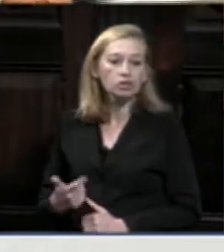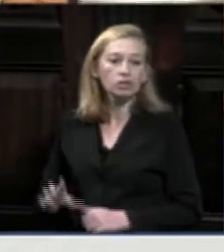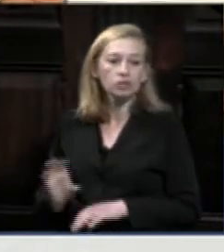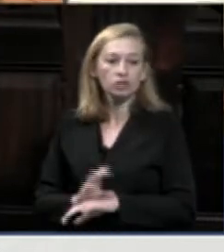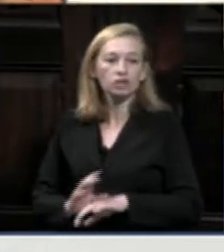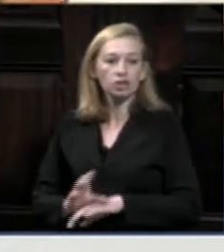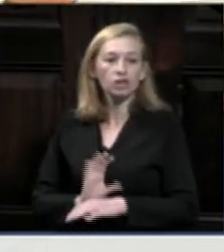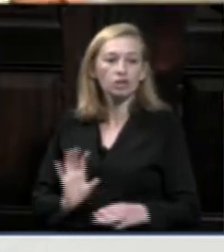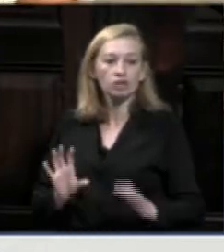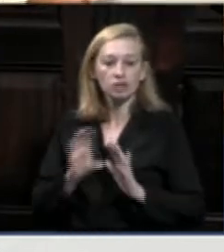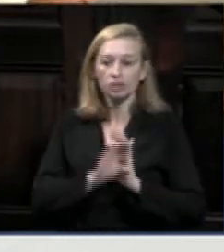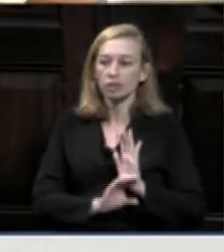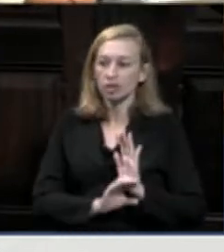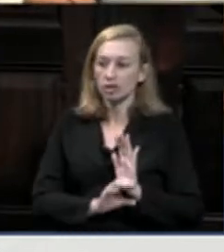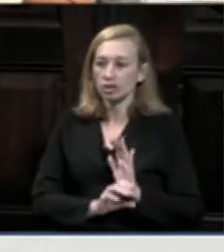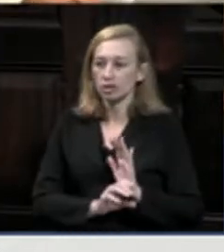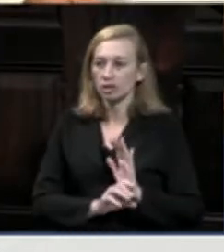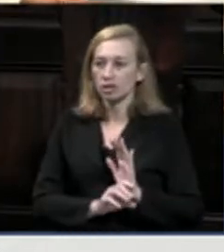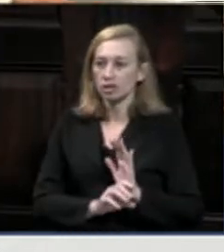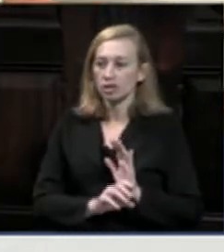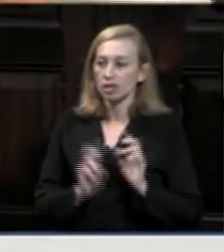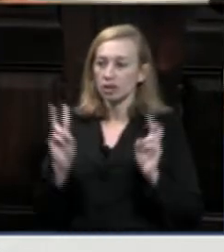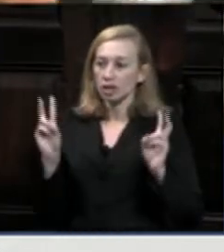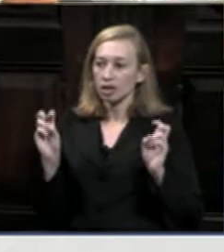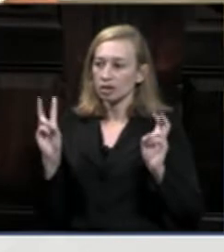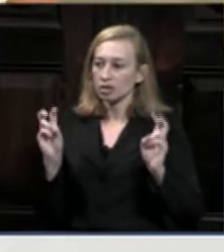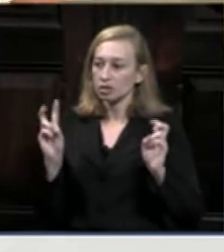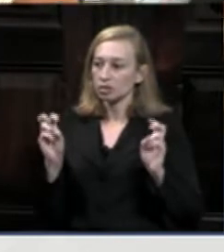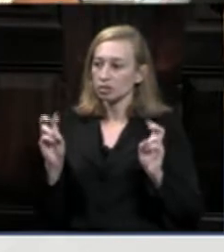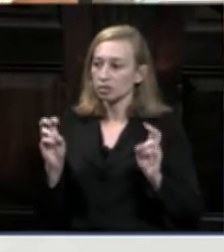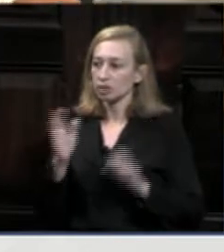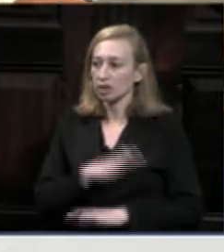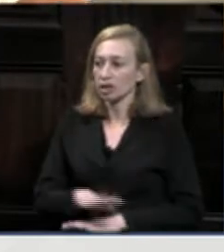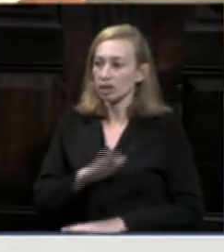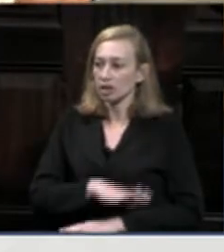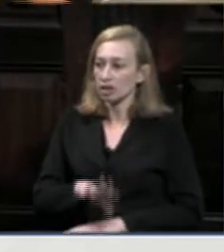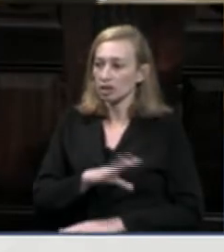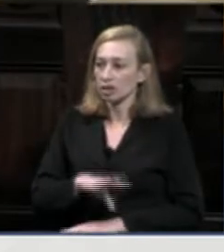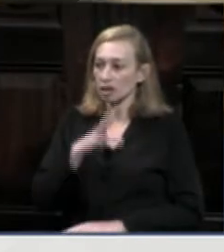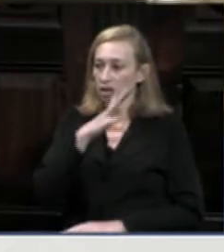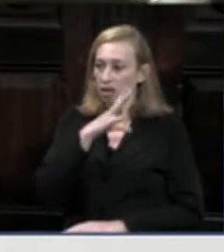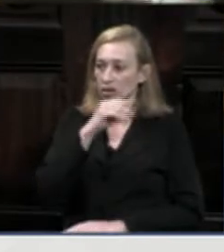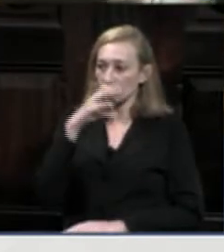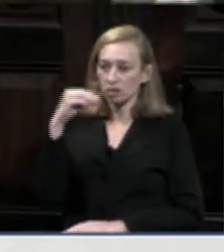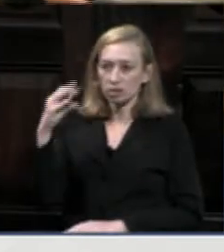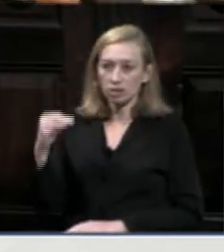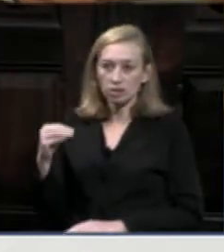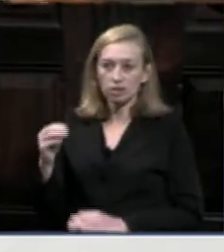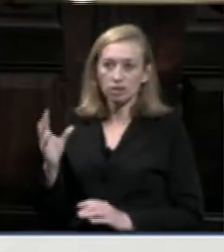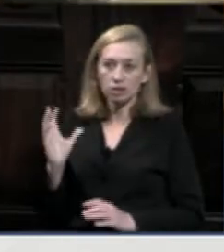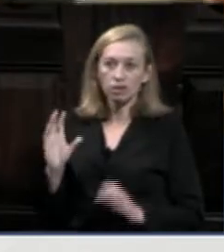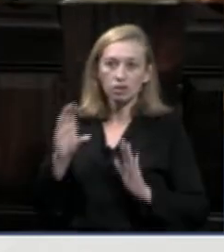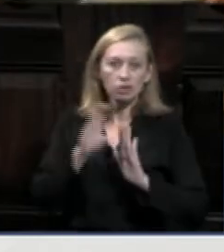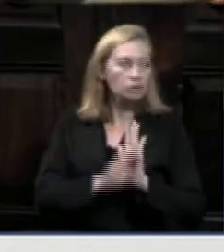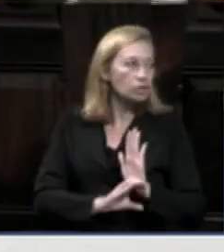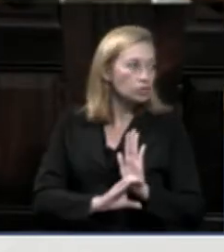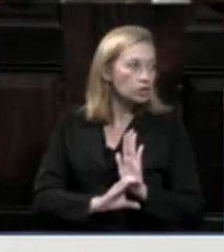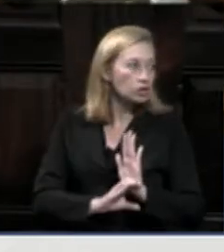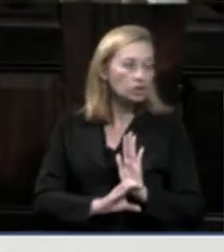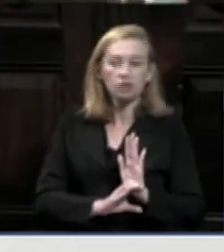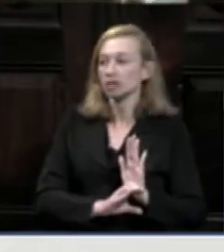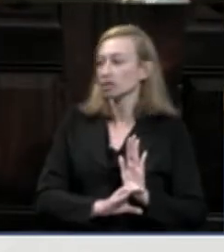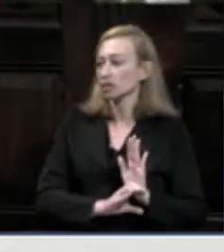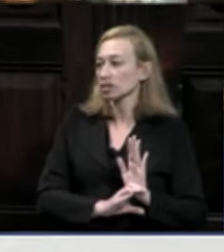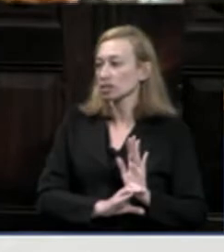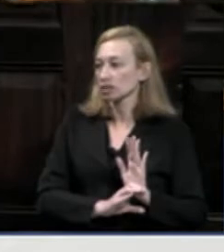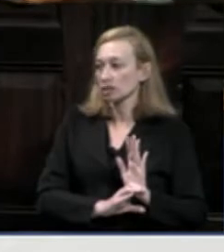da saúde favorável, de assuntos da criança, do adolescente, do idoso favorável com a emenda, com emendas e com a emenda